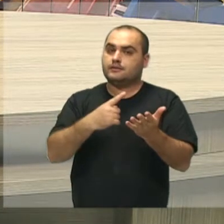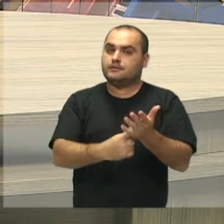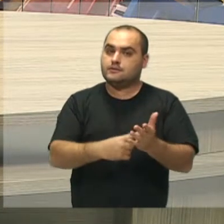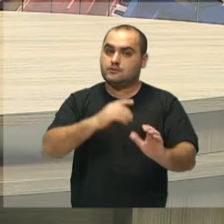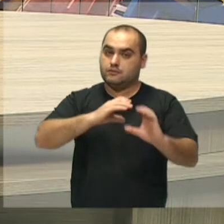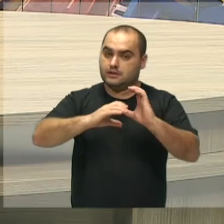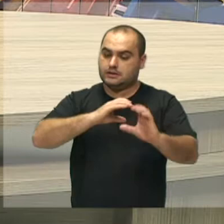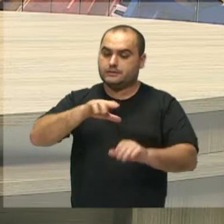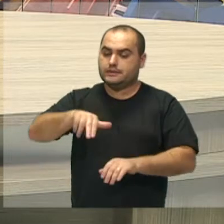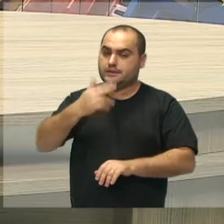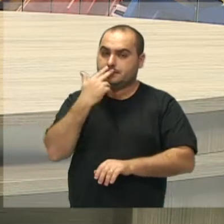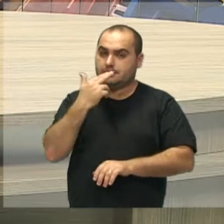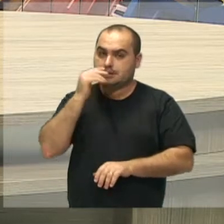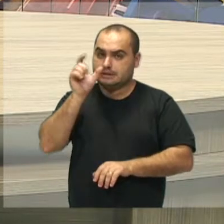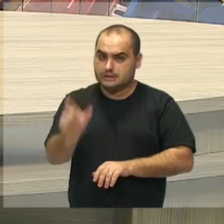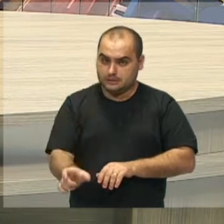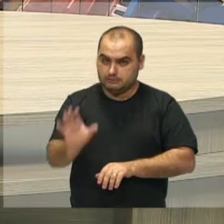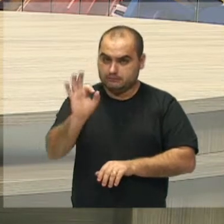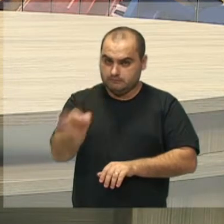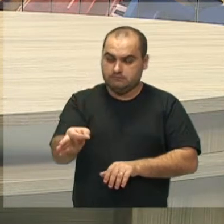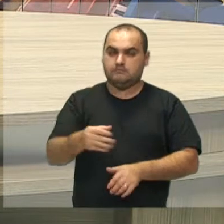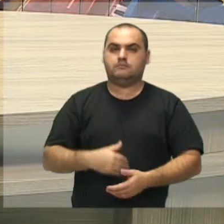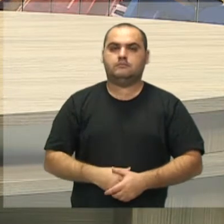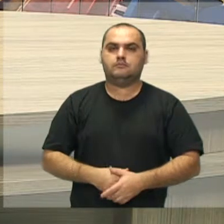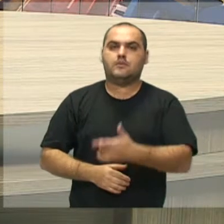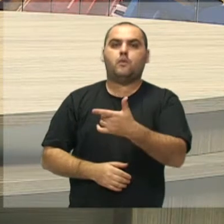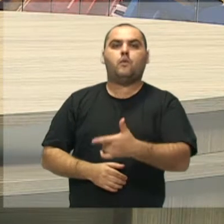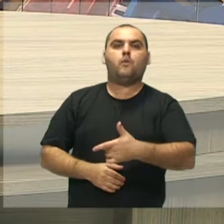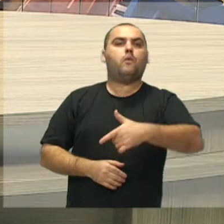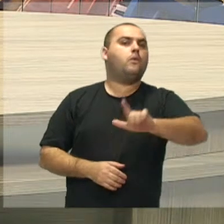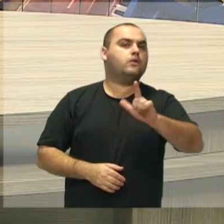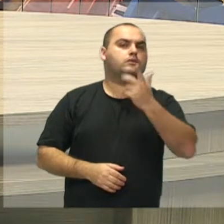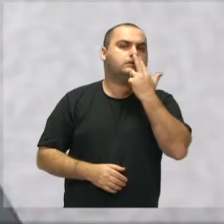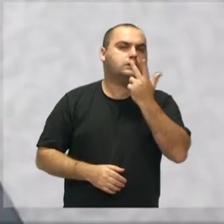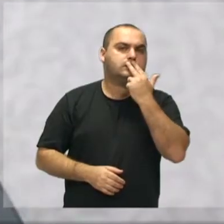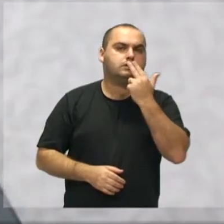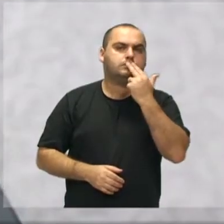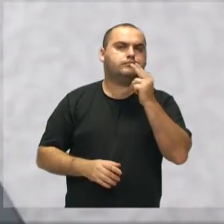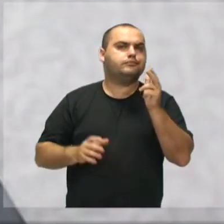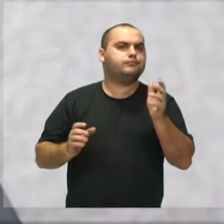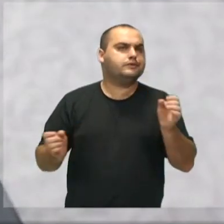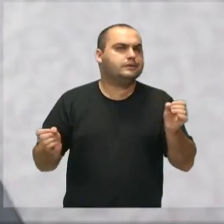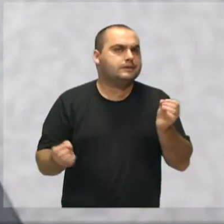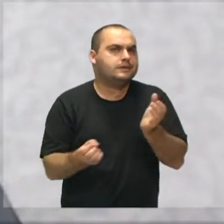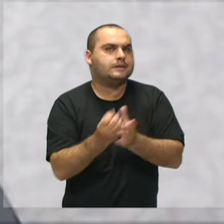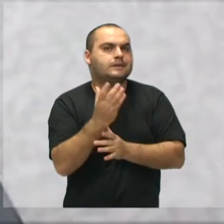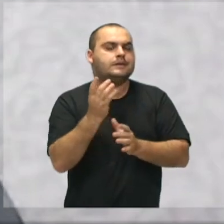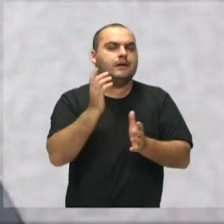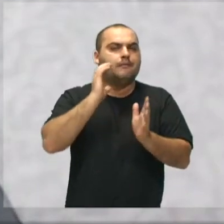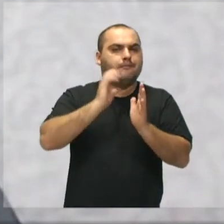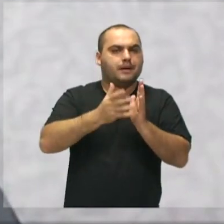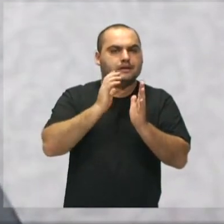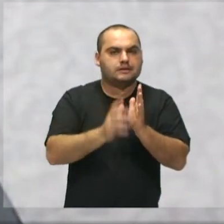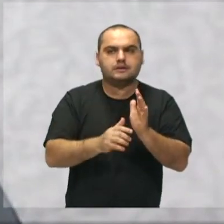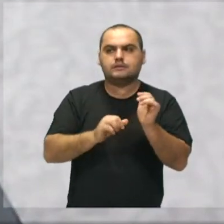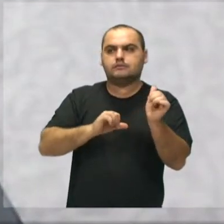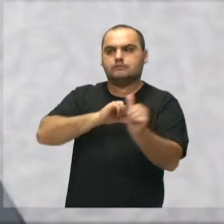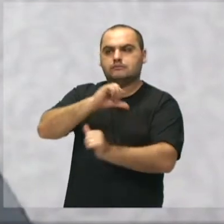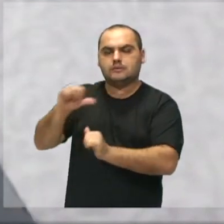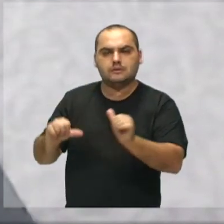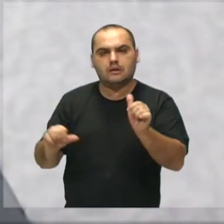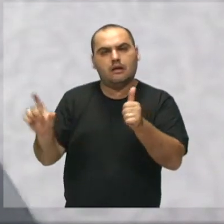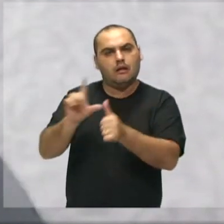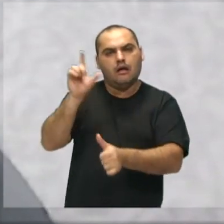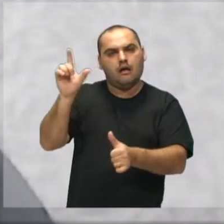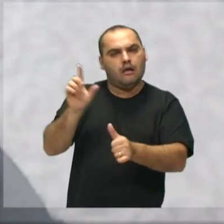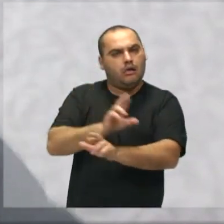assim, né? Desse jeito. É um outro tipo de extrato de formação partidária, formação de liderança, e assim por diante. Muito bem.